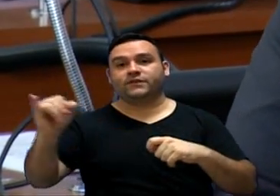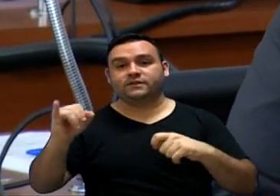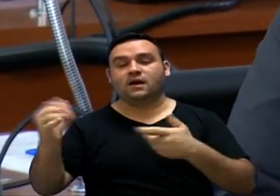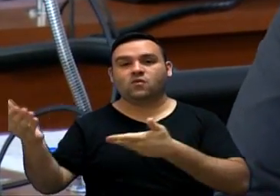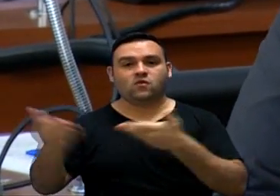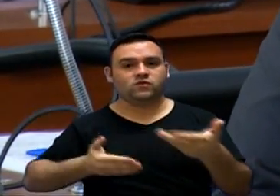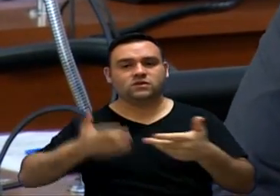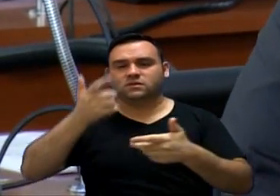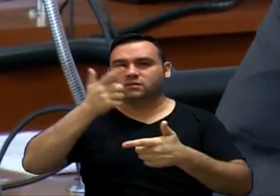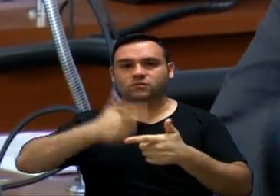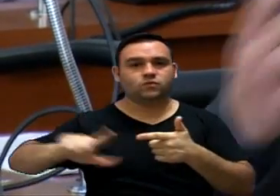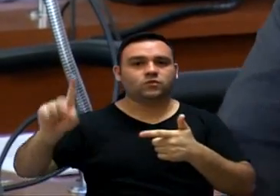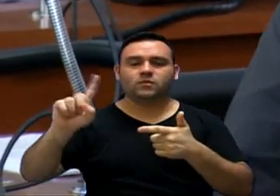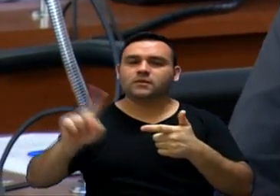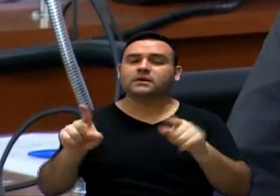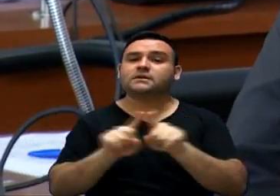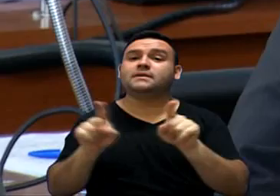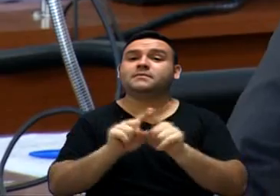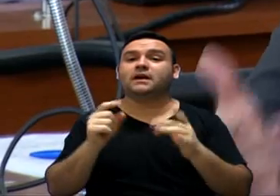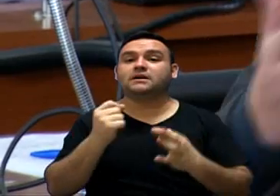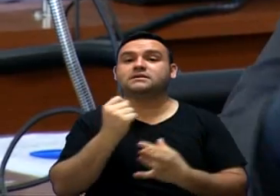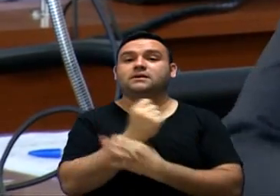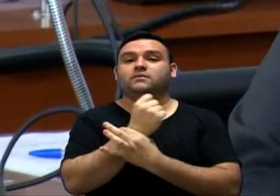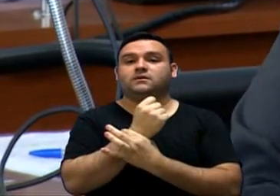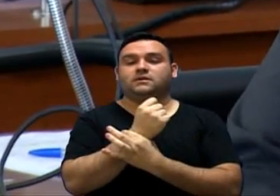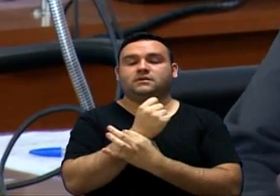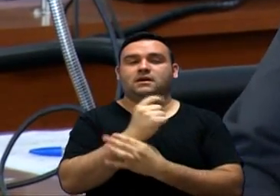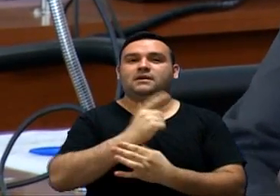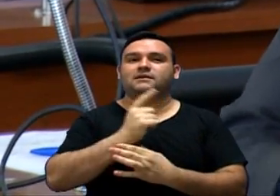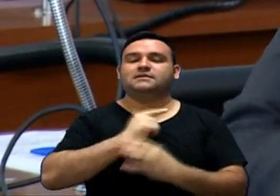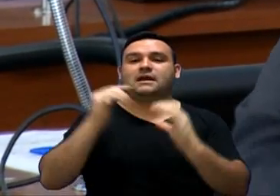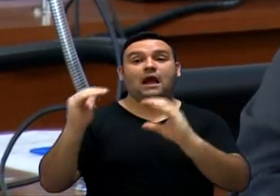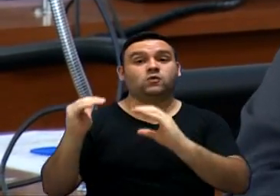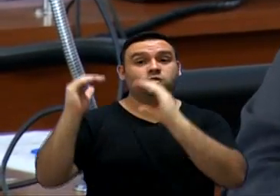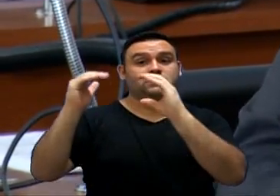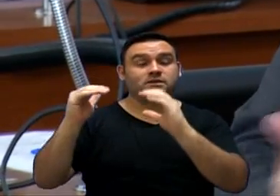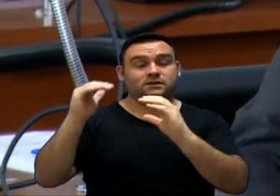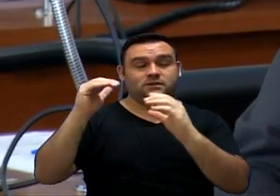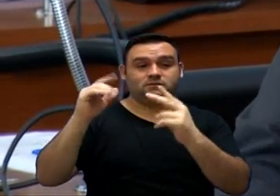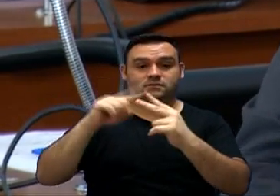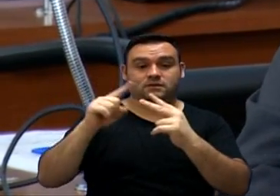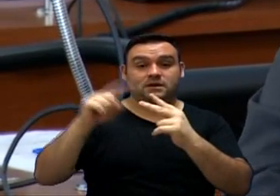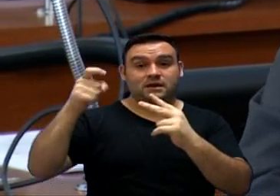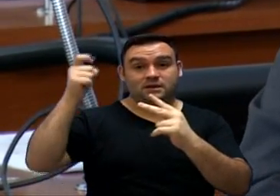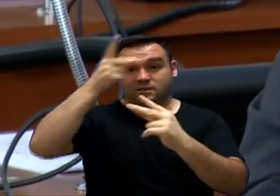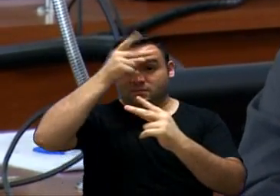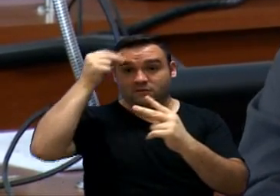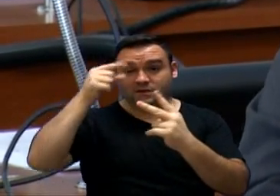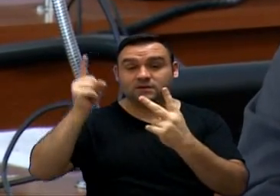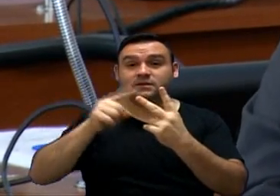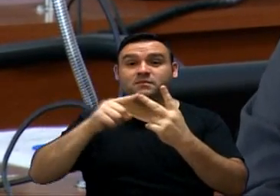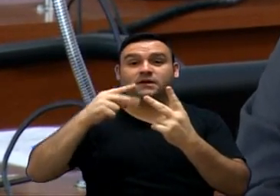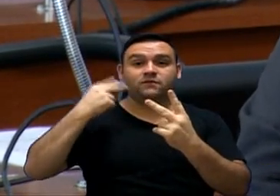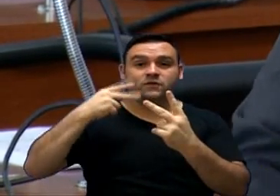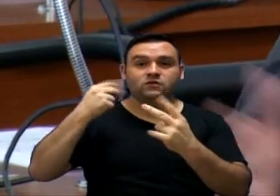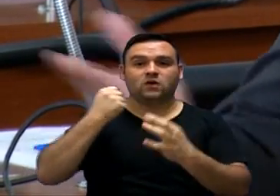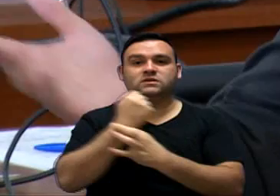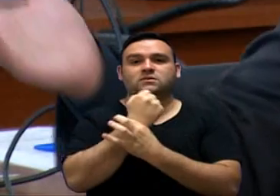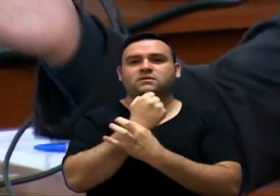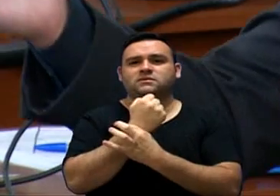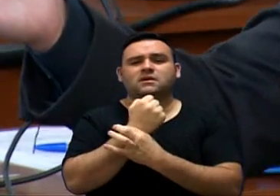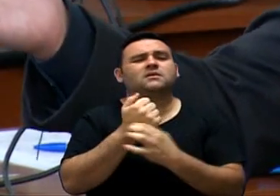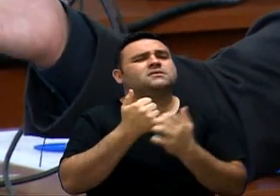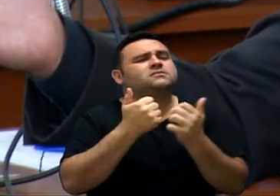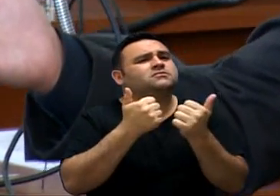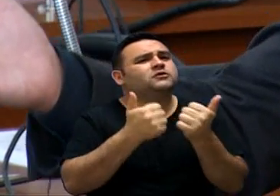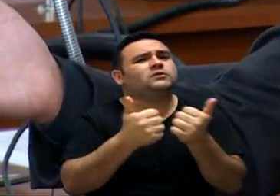sem problema algum e trazendo a segurança de uma, duas autoridades, a ex-prefeita da cidade e o vereador. Tudo bem,